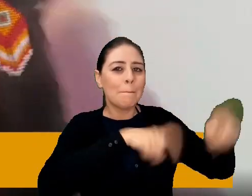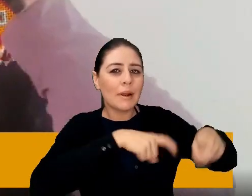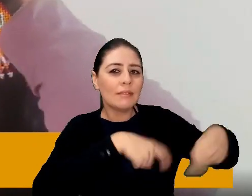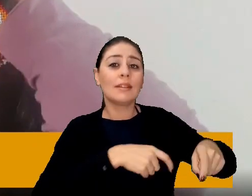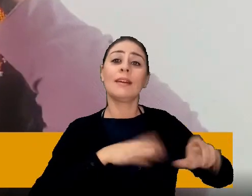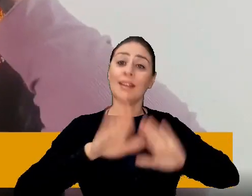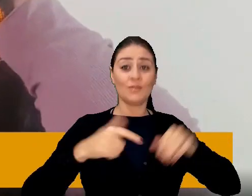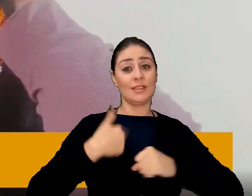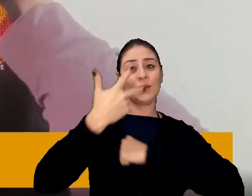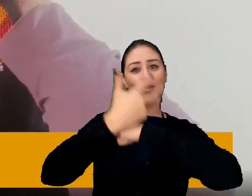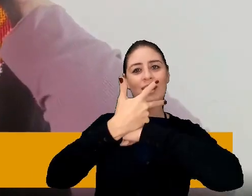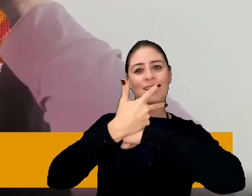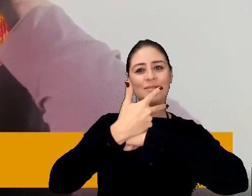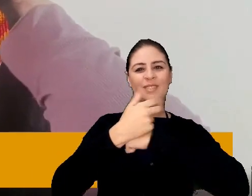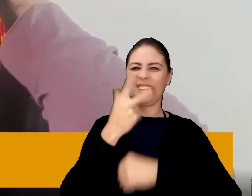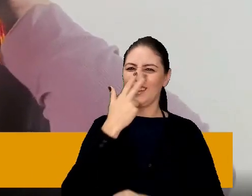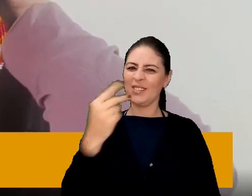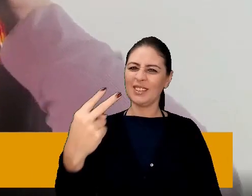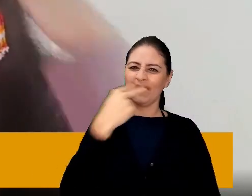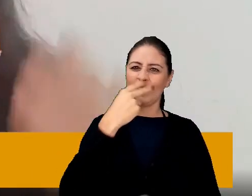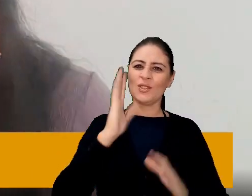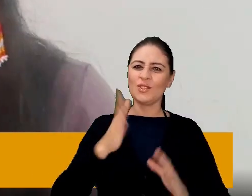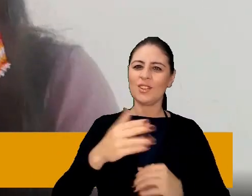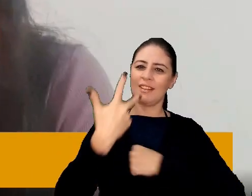às vezes eu faço alguns vídeos ali. Acho que